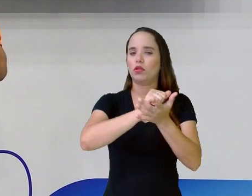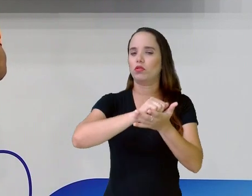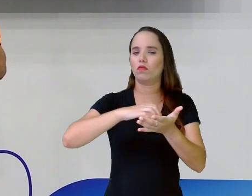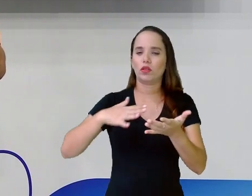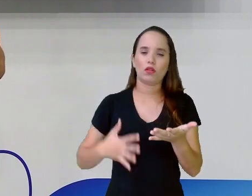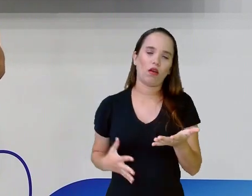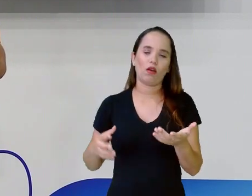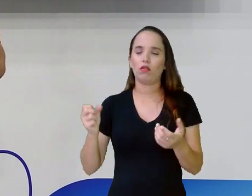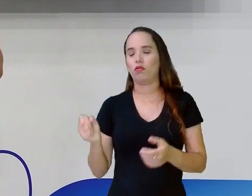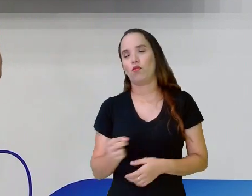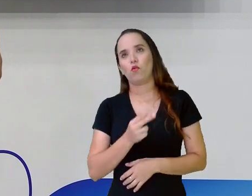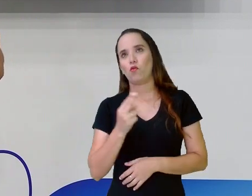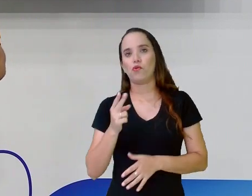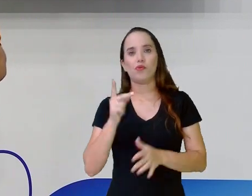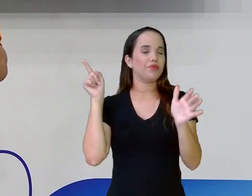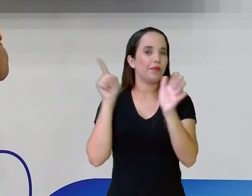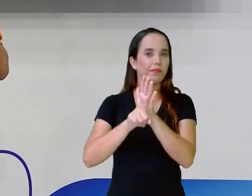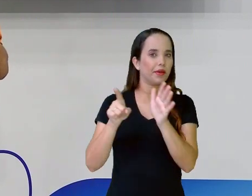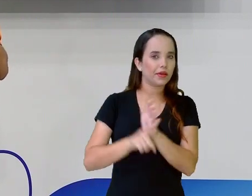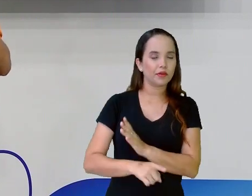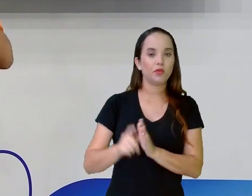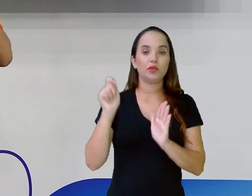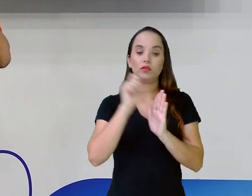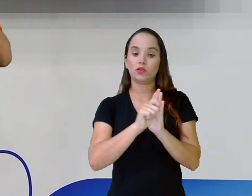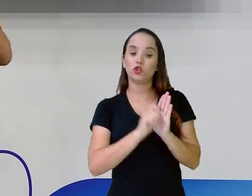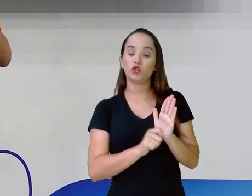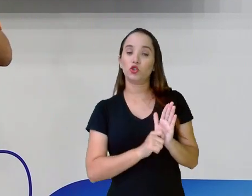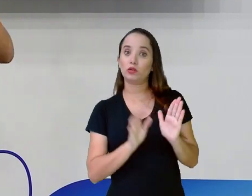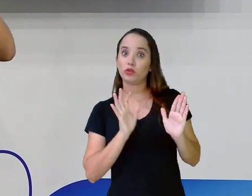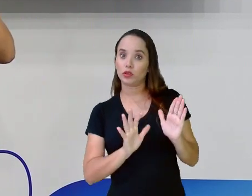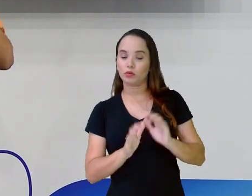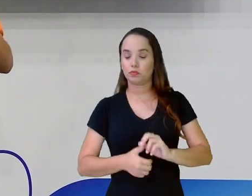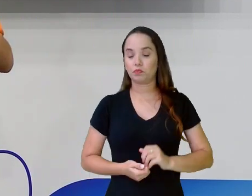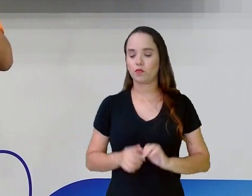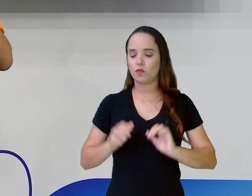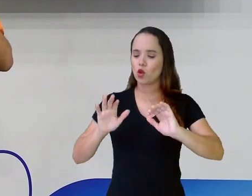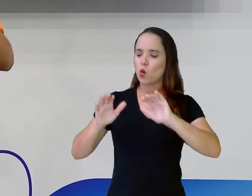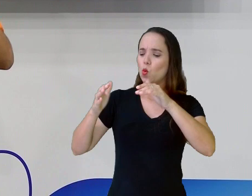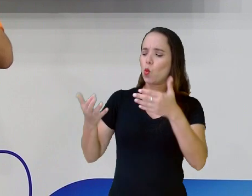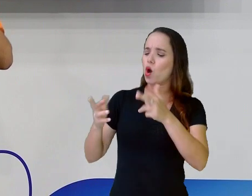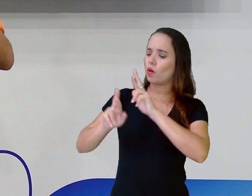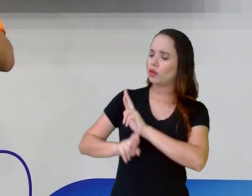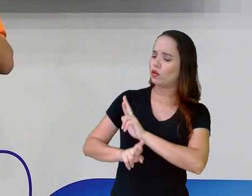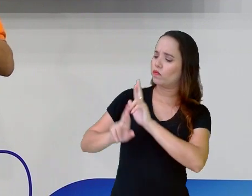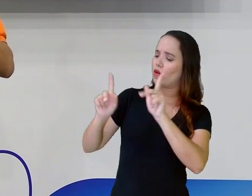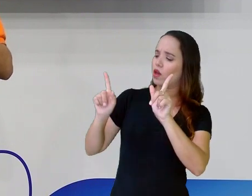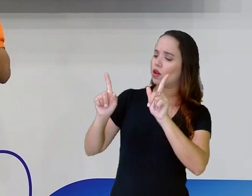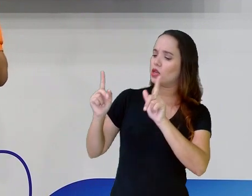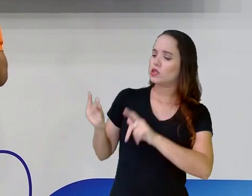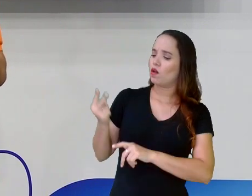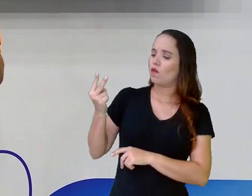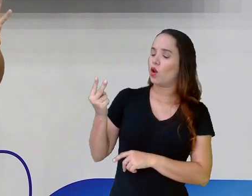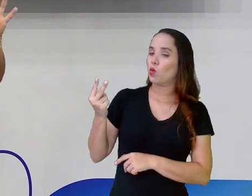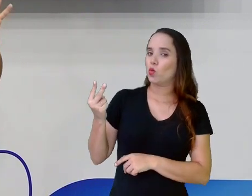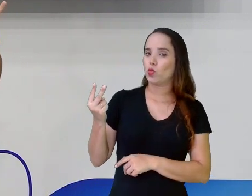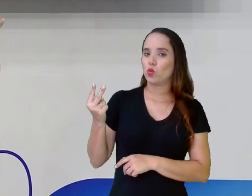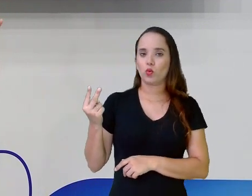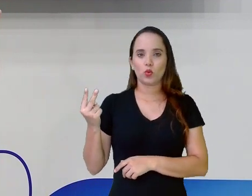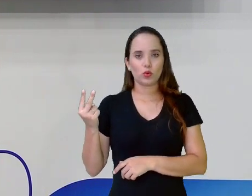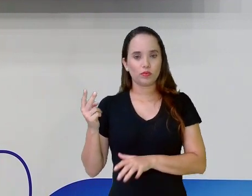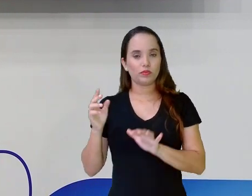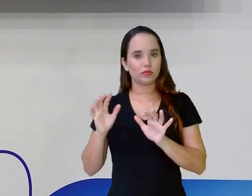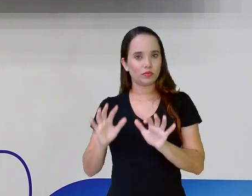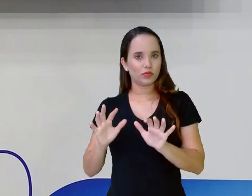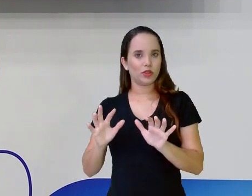atividade, em alguma questão, tem escrito assim: qual é a diferença de valores?